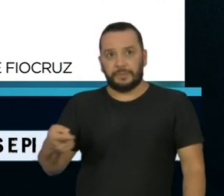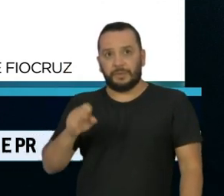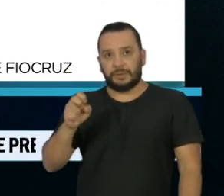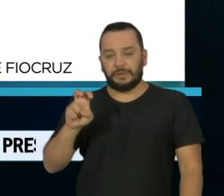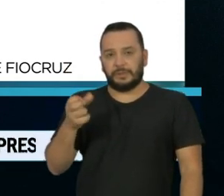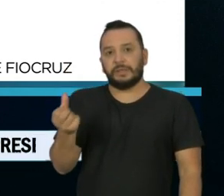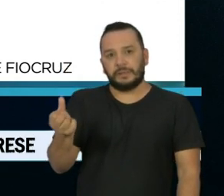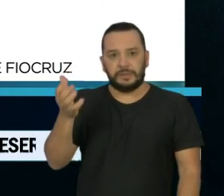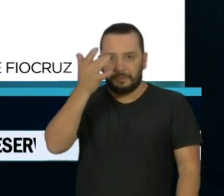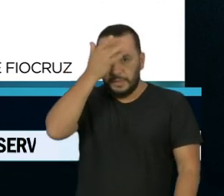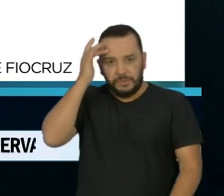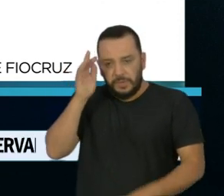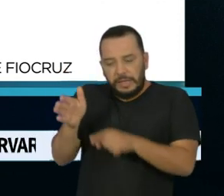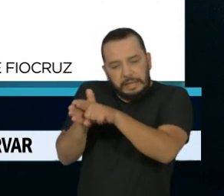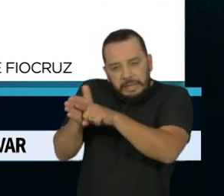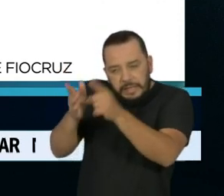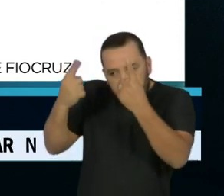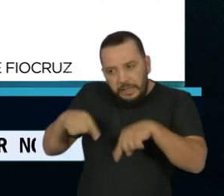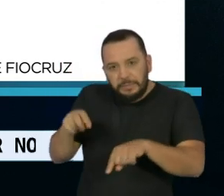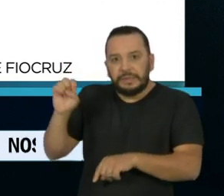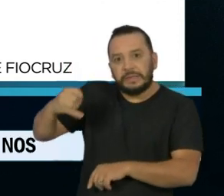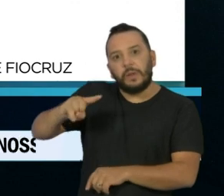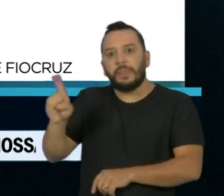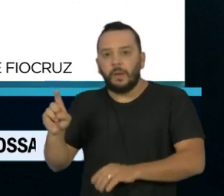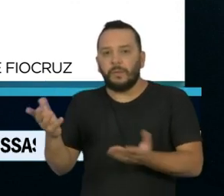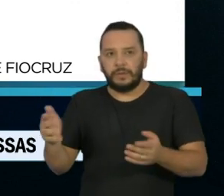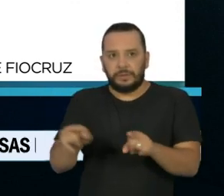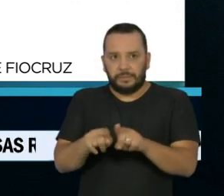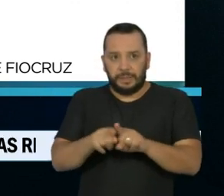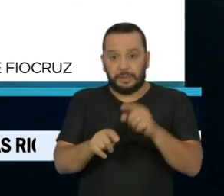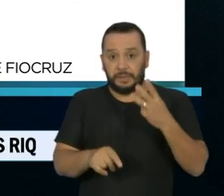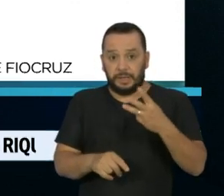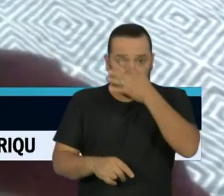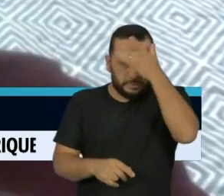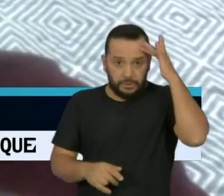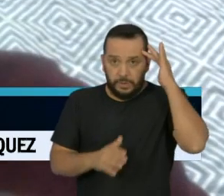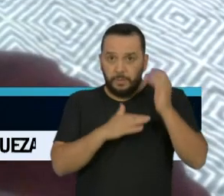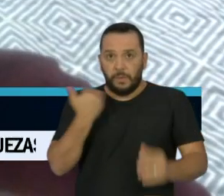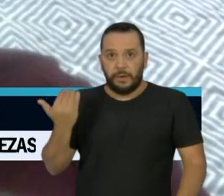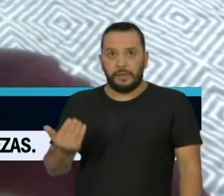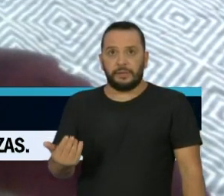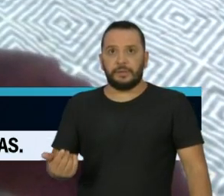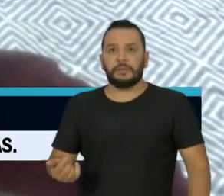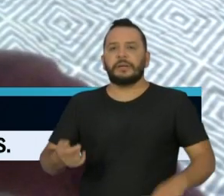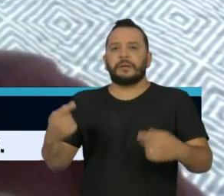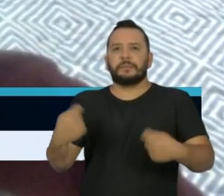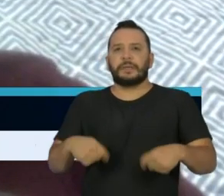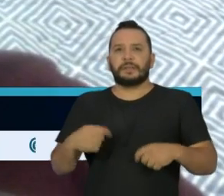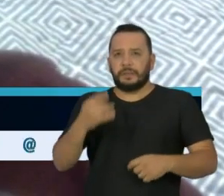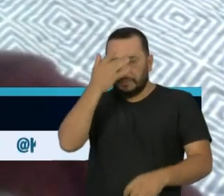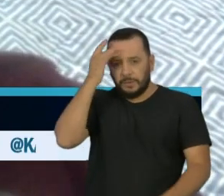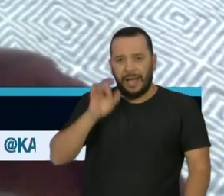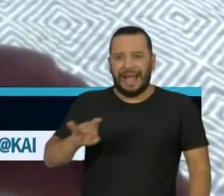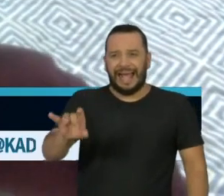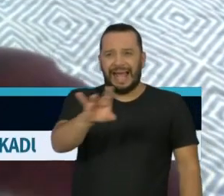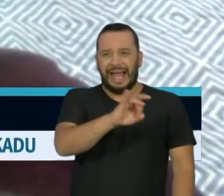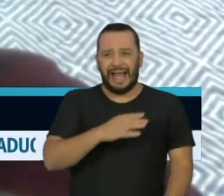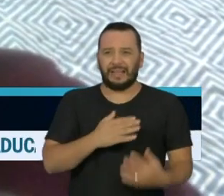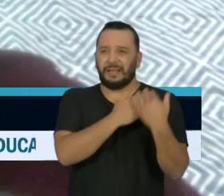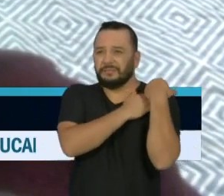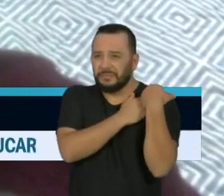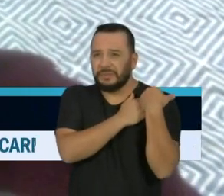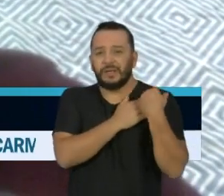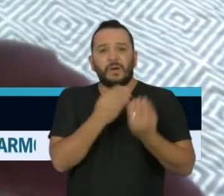3.856 casos seguem em investigação três pessoas morreram é preciso que cada um faça sua parte